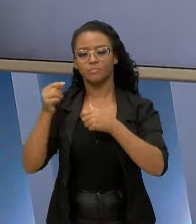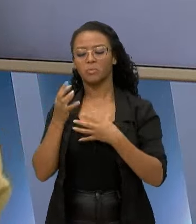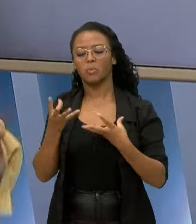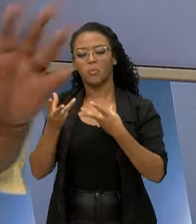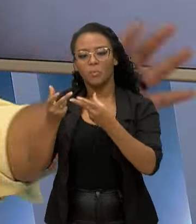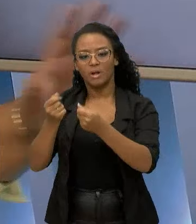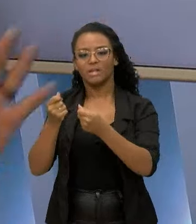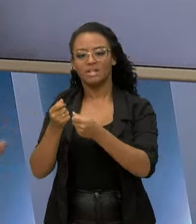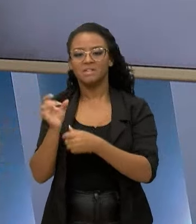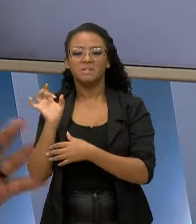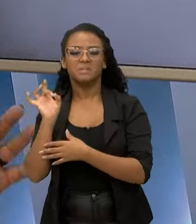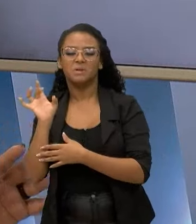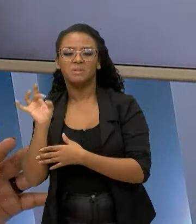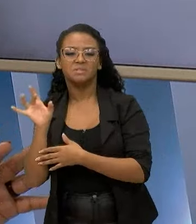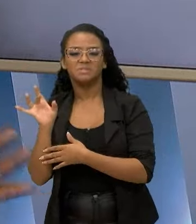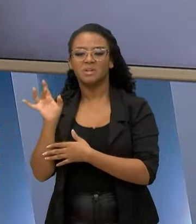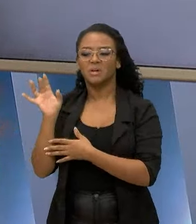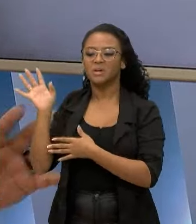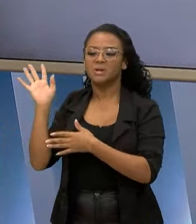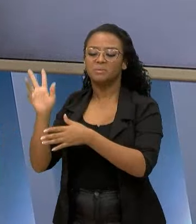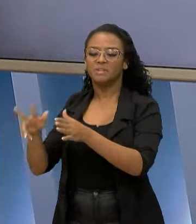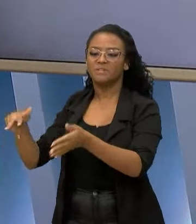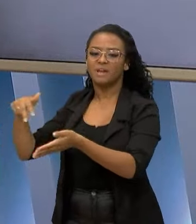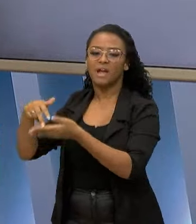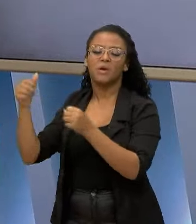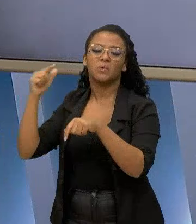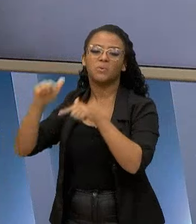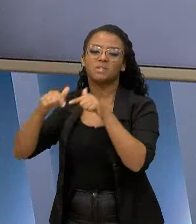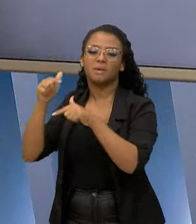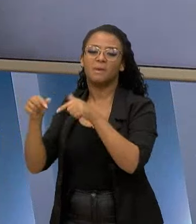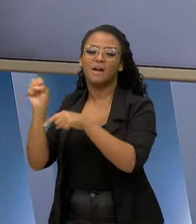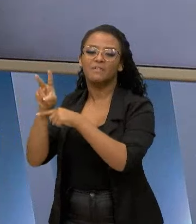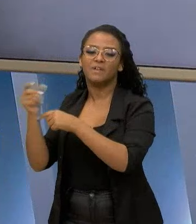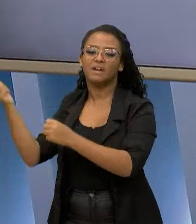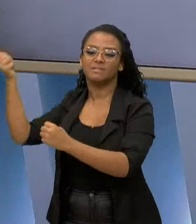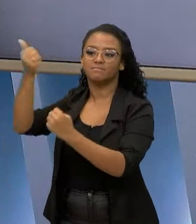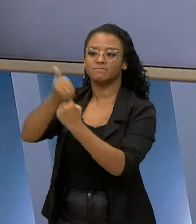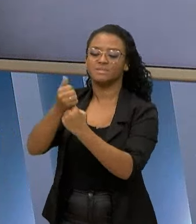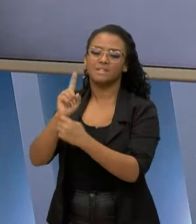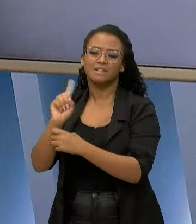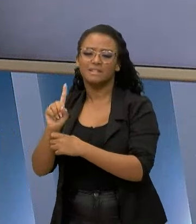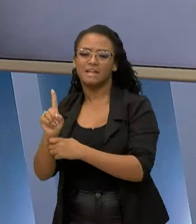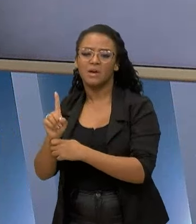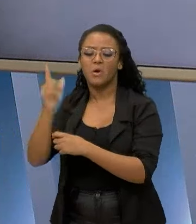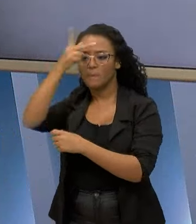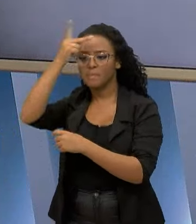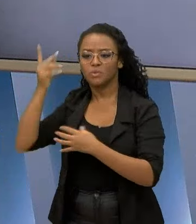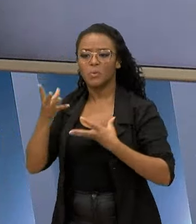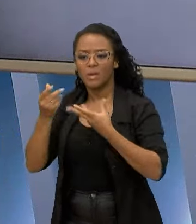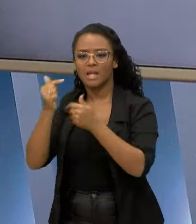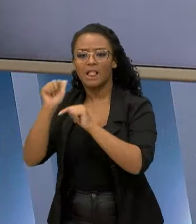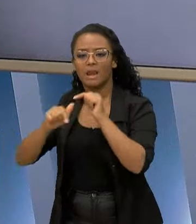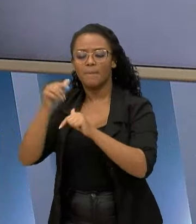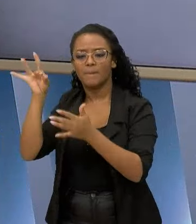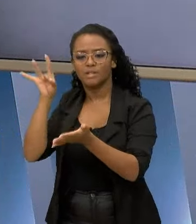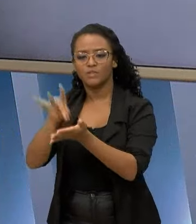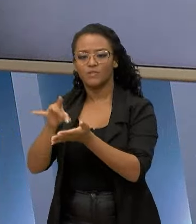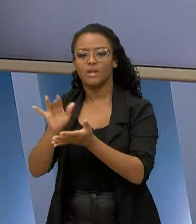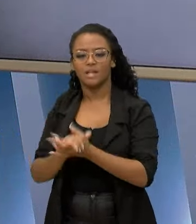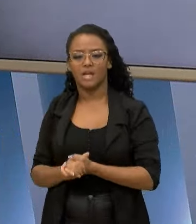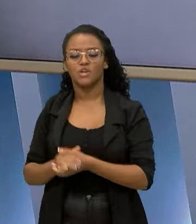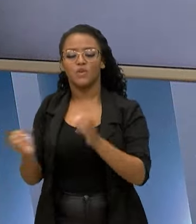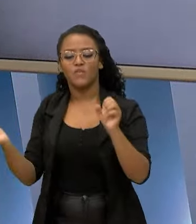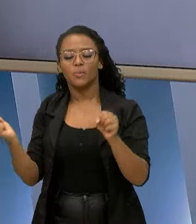fica só lá para ficar no cabide de emprego. Não vou fazer isso. Eu estou muito tranquila porque sei que nós vamos construir um